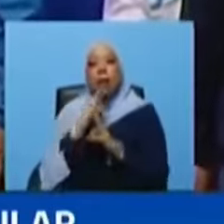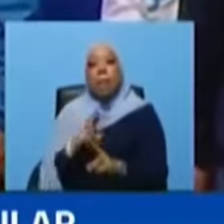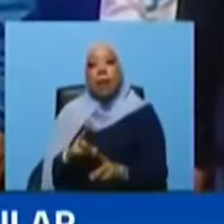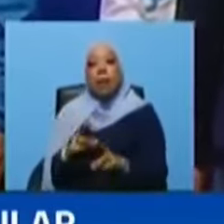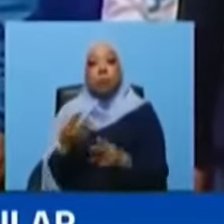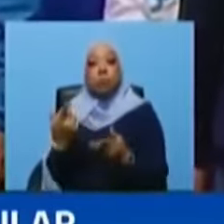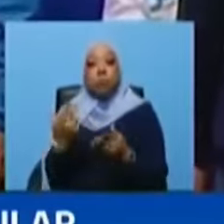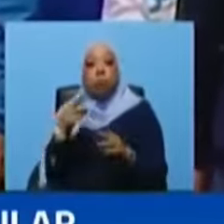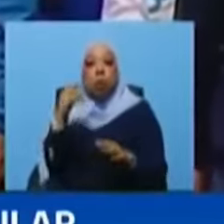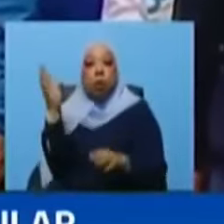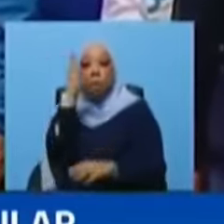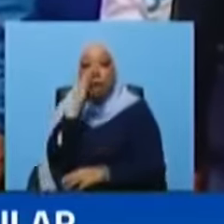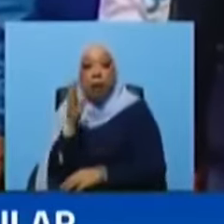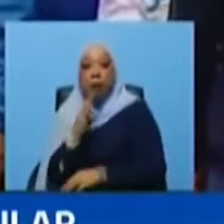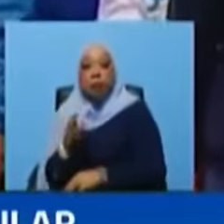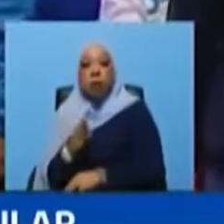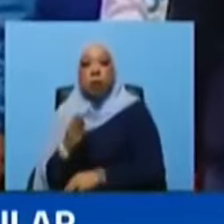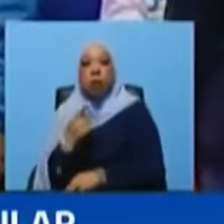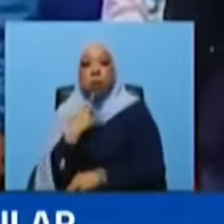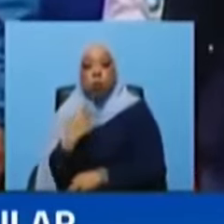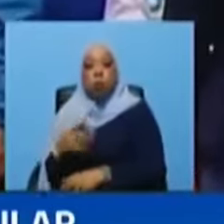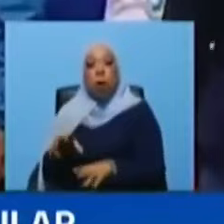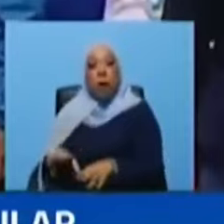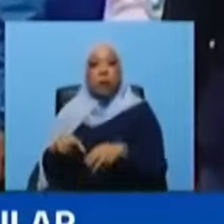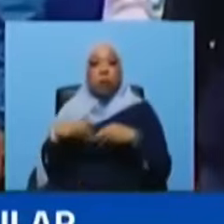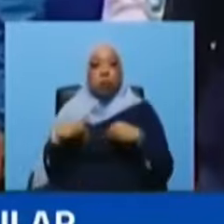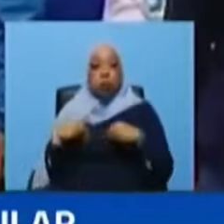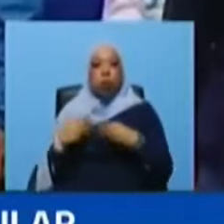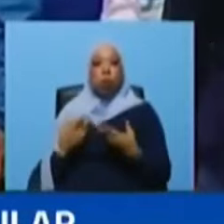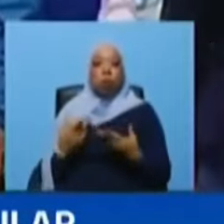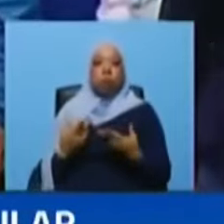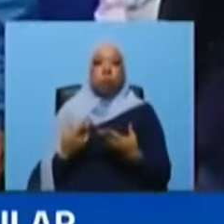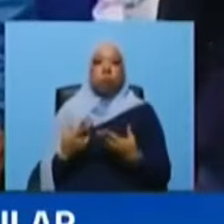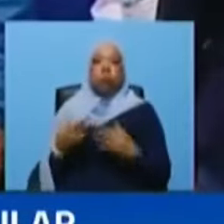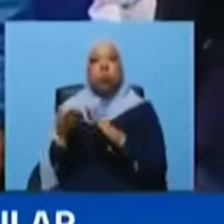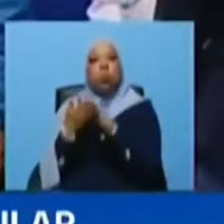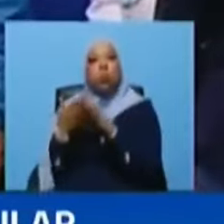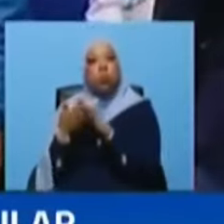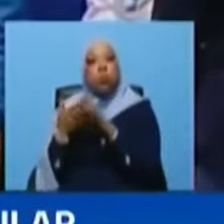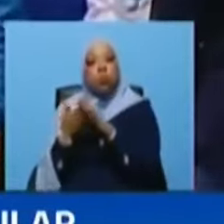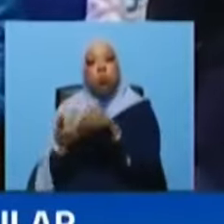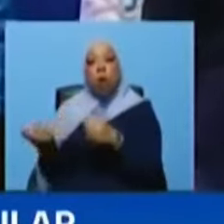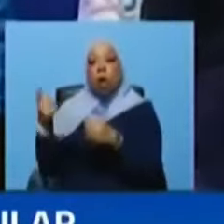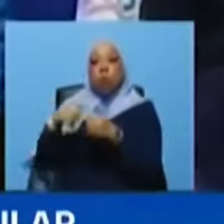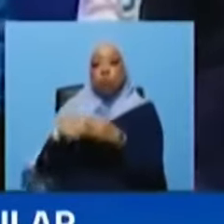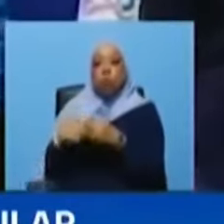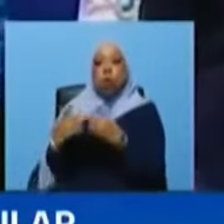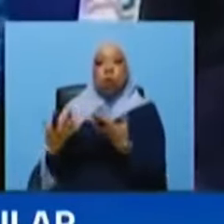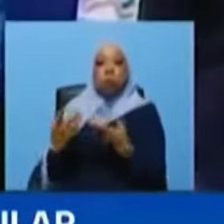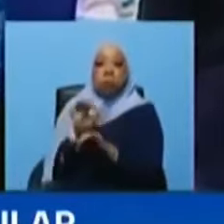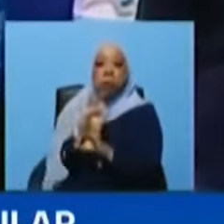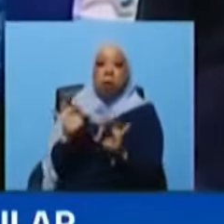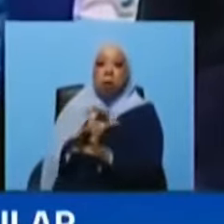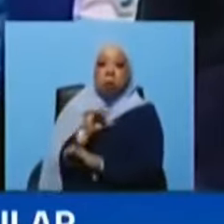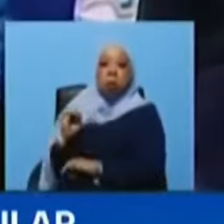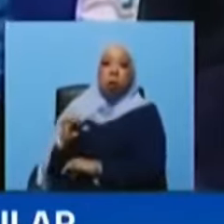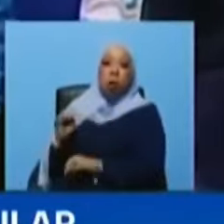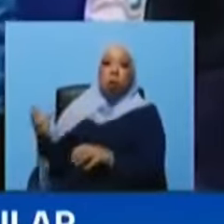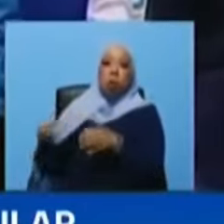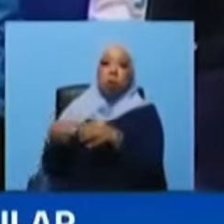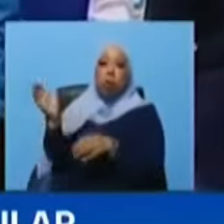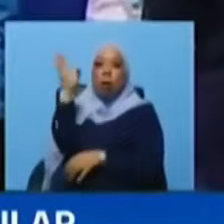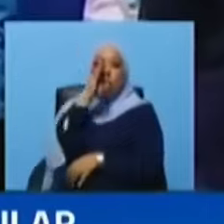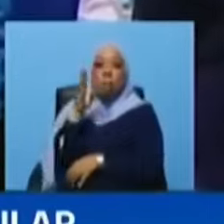posição do presidente Lula e do governo Lula em relação a tudo o que está acontecendo na Venezuela quer dizer Em alguns